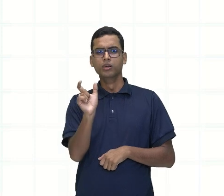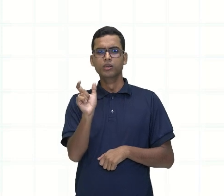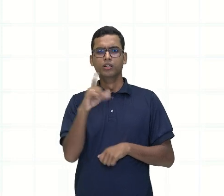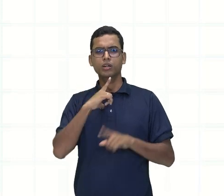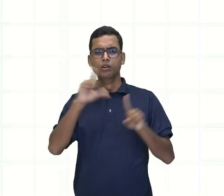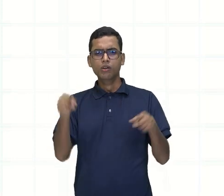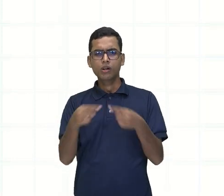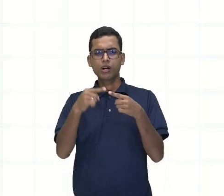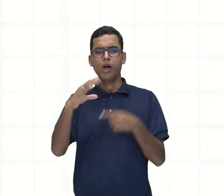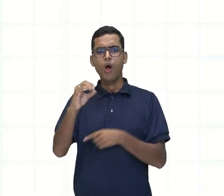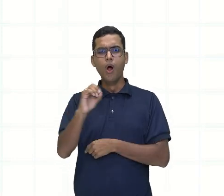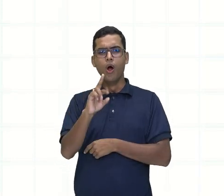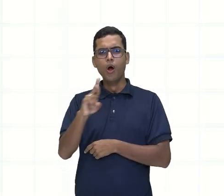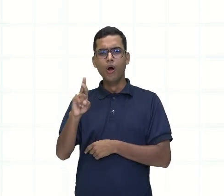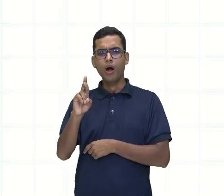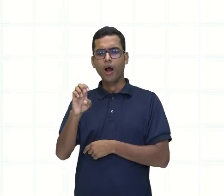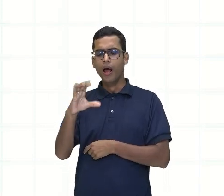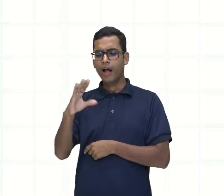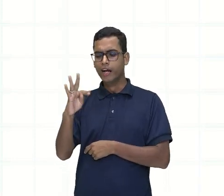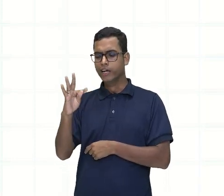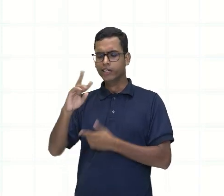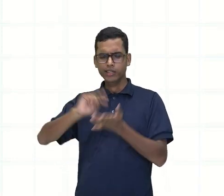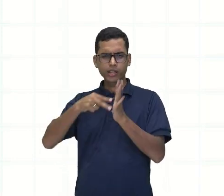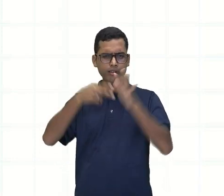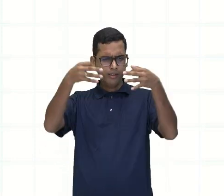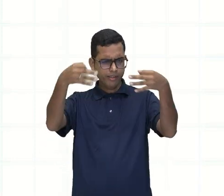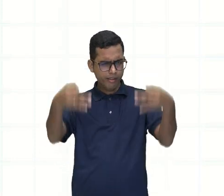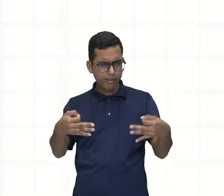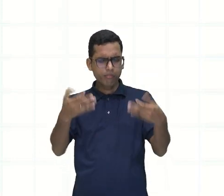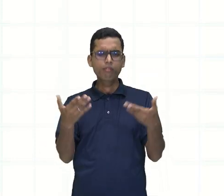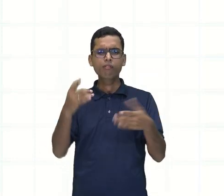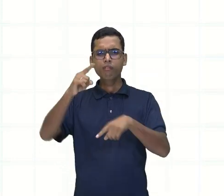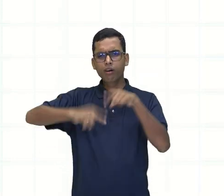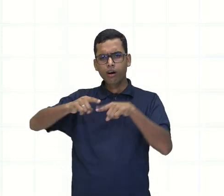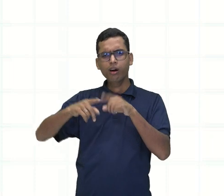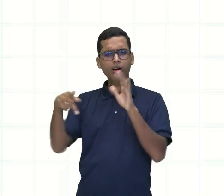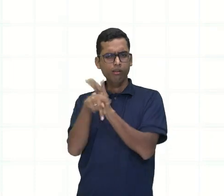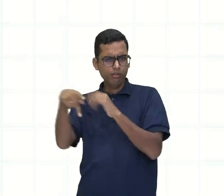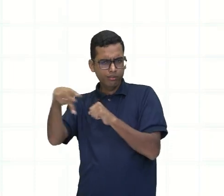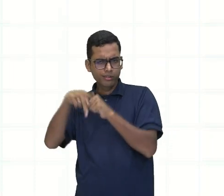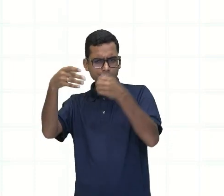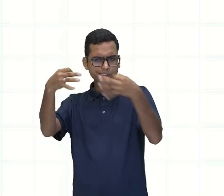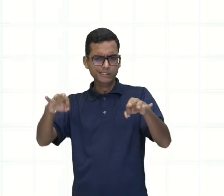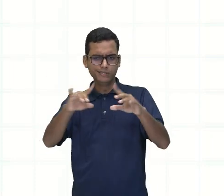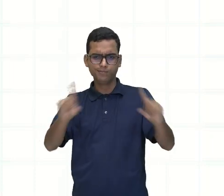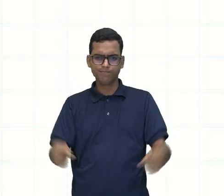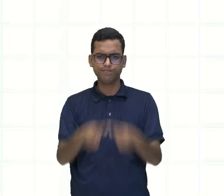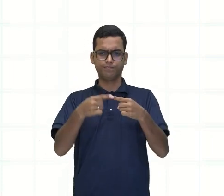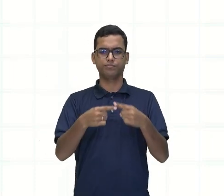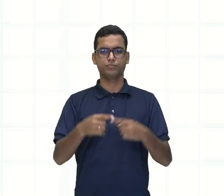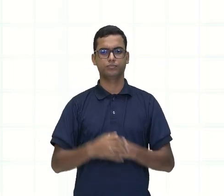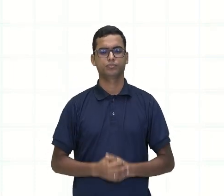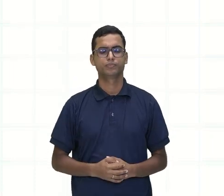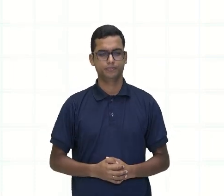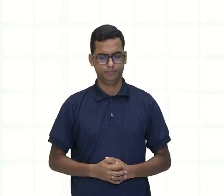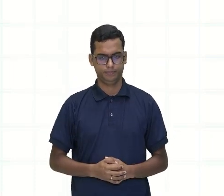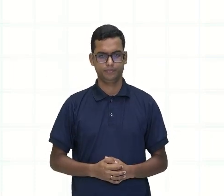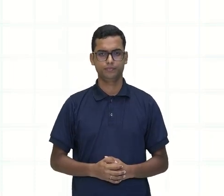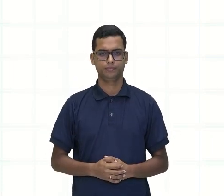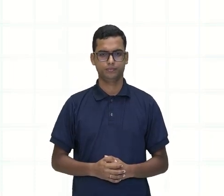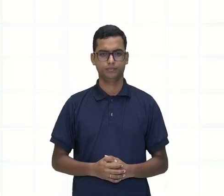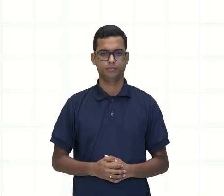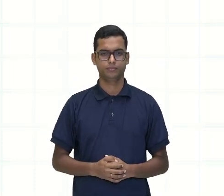quê? Object pronoun, né? Com o object pronoun correto. Com o pronome com função de objeto